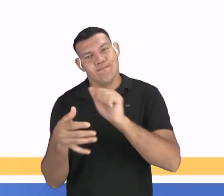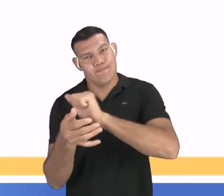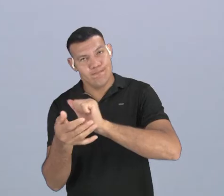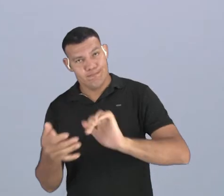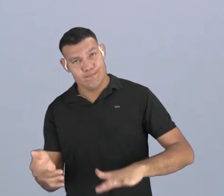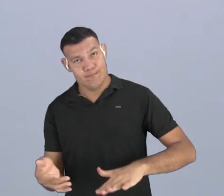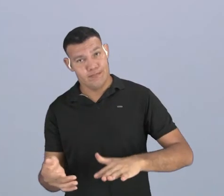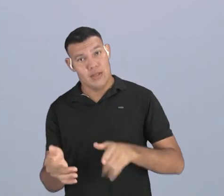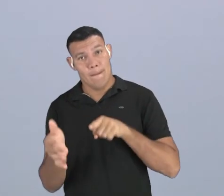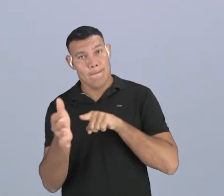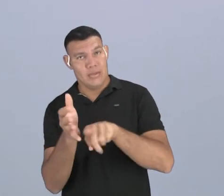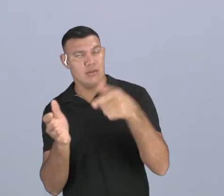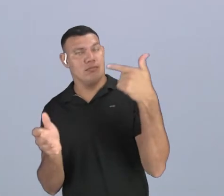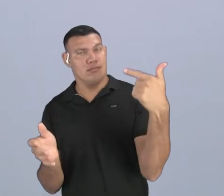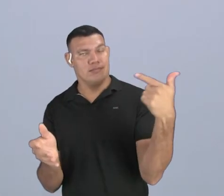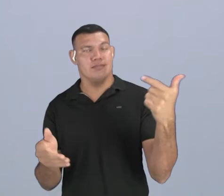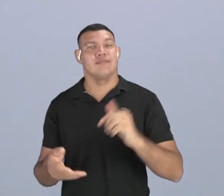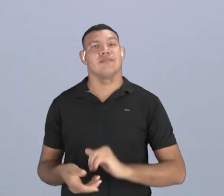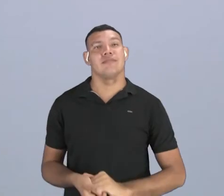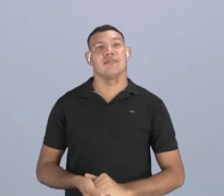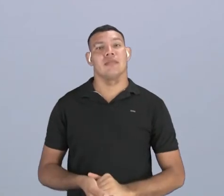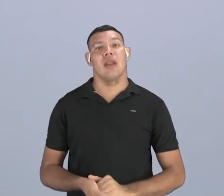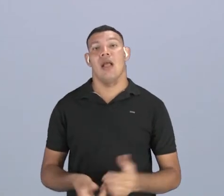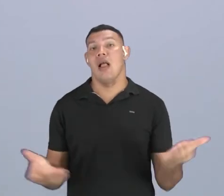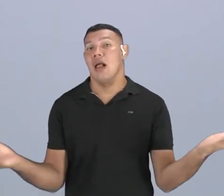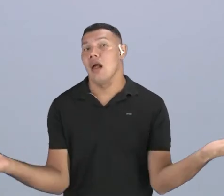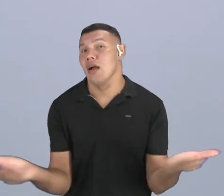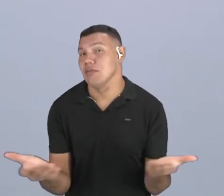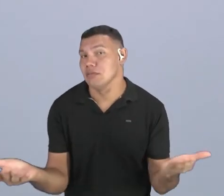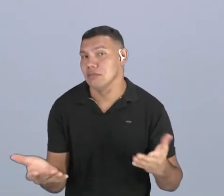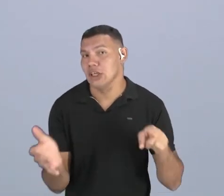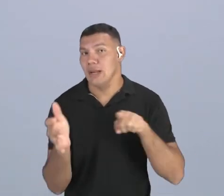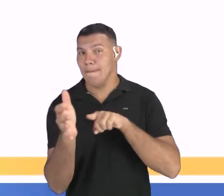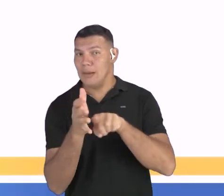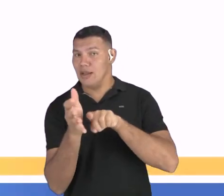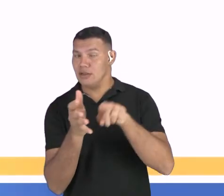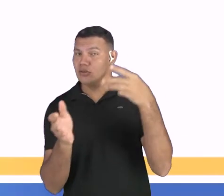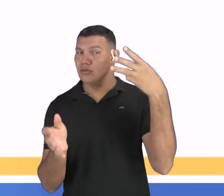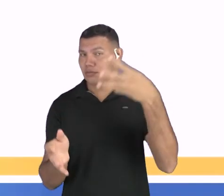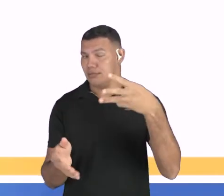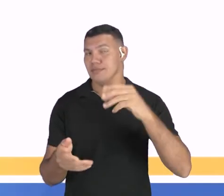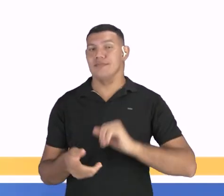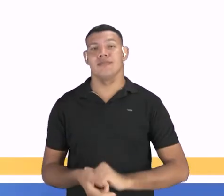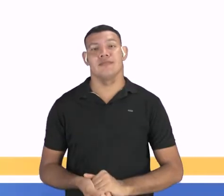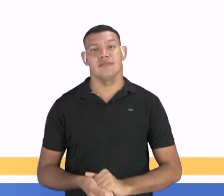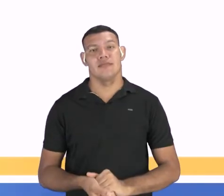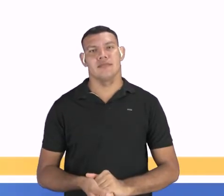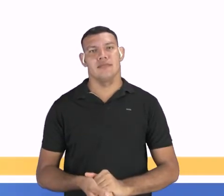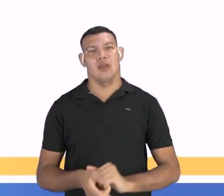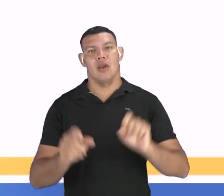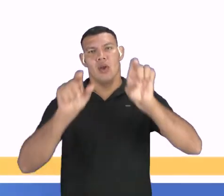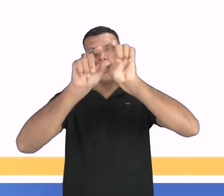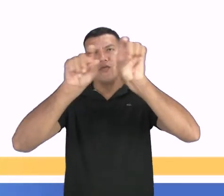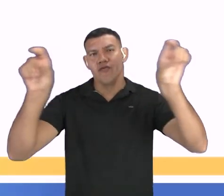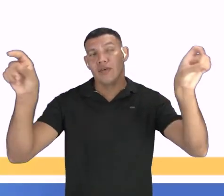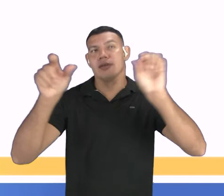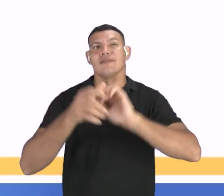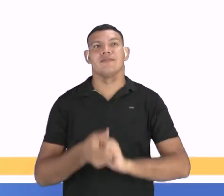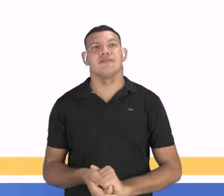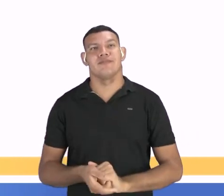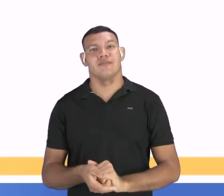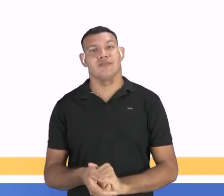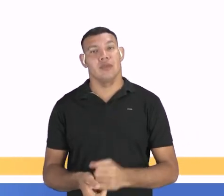número 2. Partimos agora, então, para o exercício de número 3. O exercício diz o seguinte: